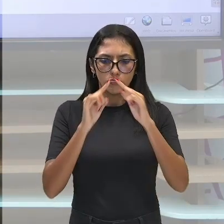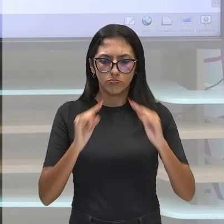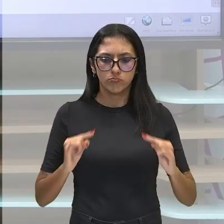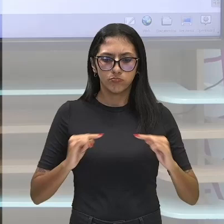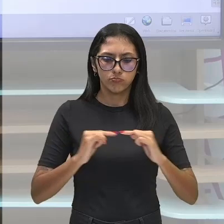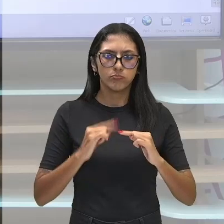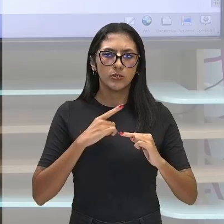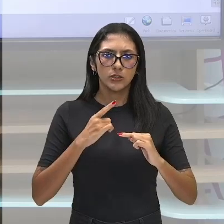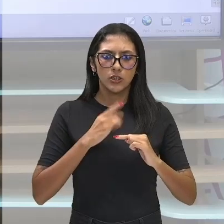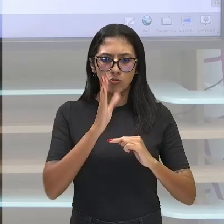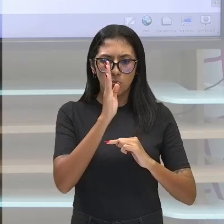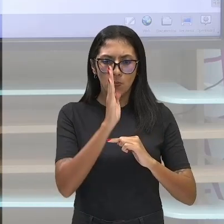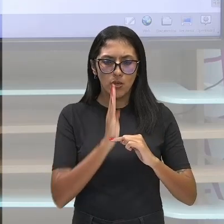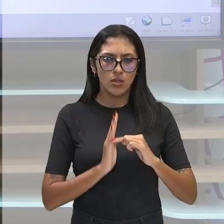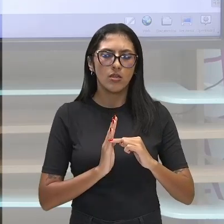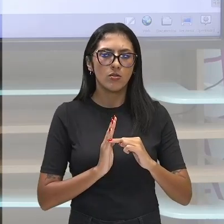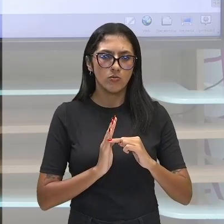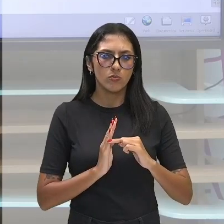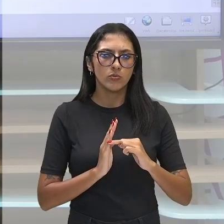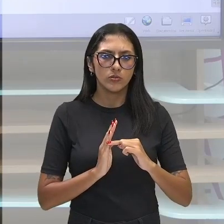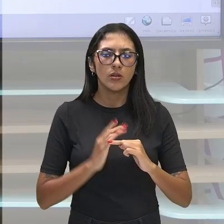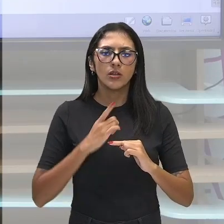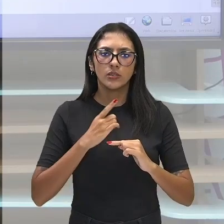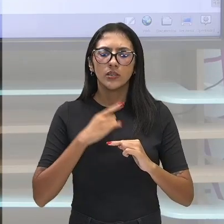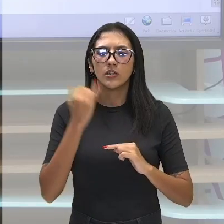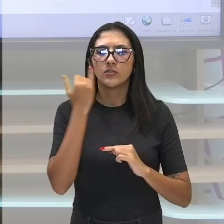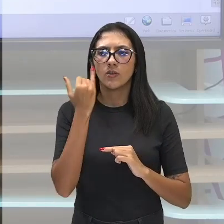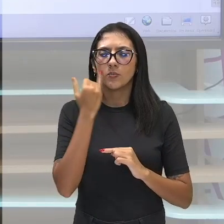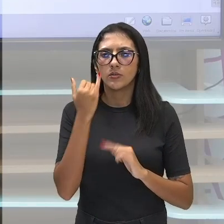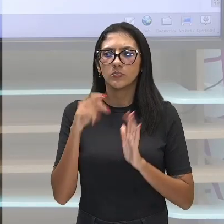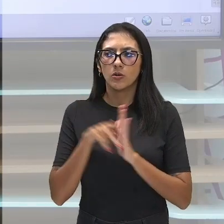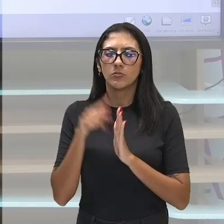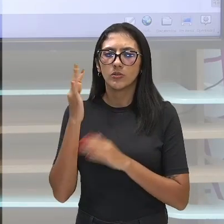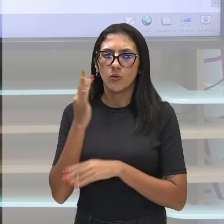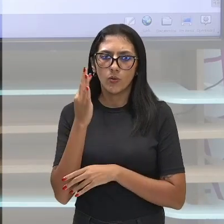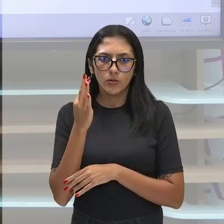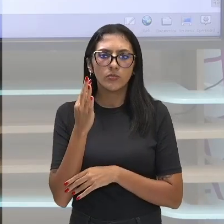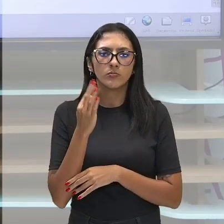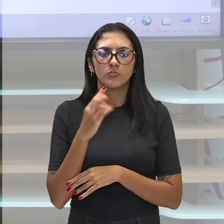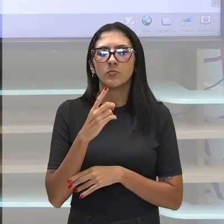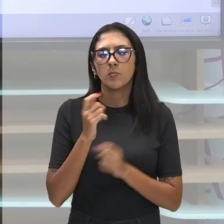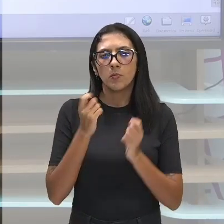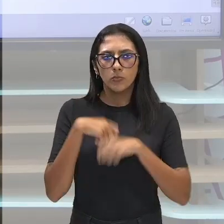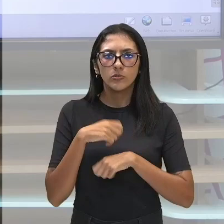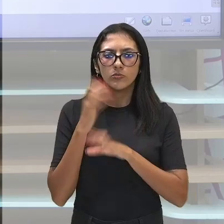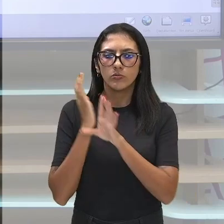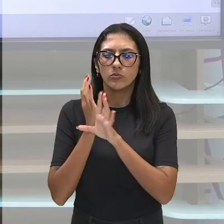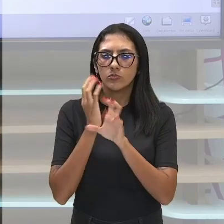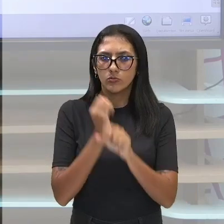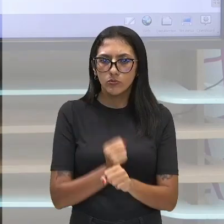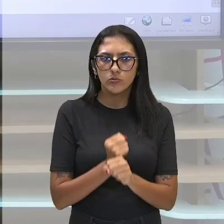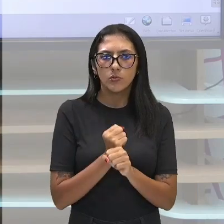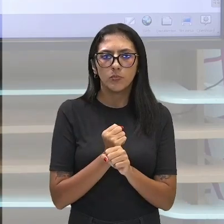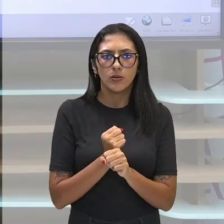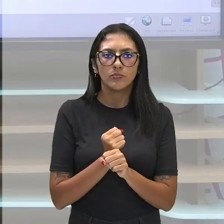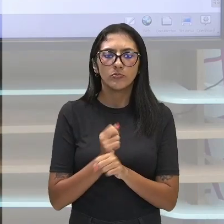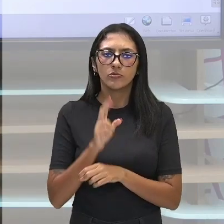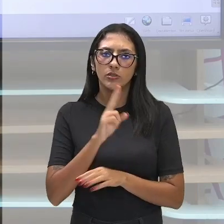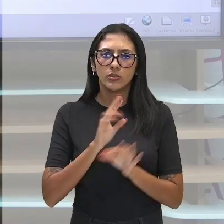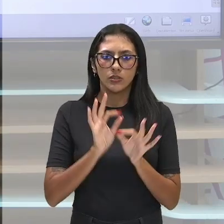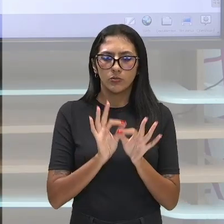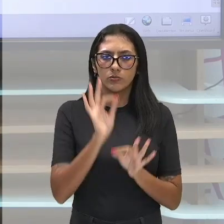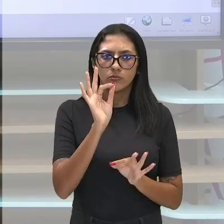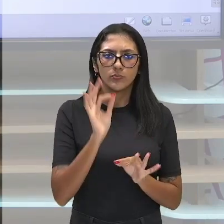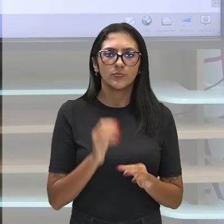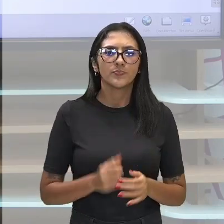retângulo e com as medidas que a gente tem, através do Teorema de Pitágoras, a gente consegue calcular, nesse caso, a altura do